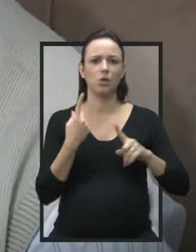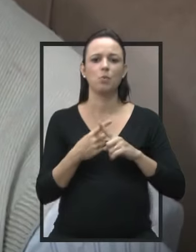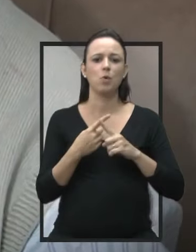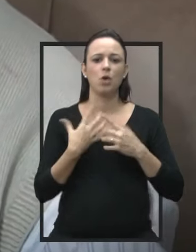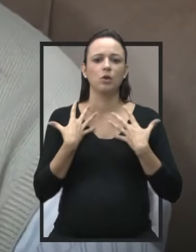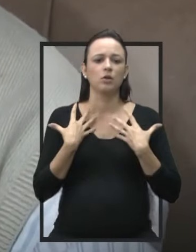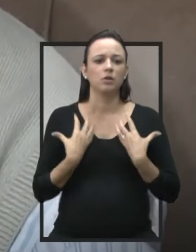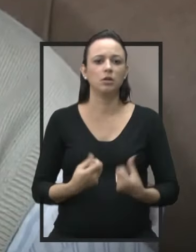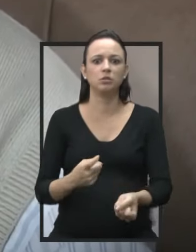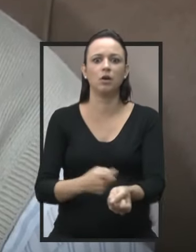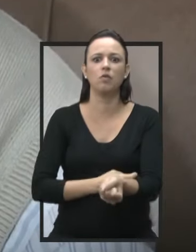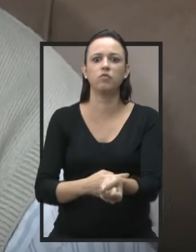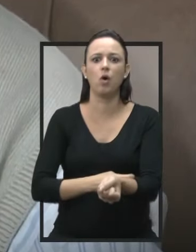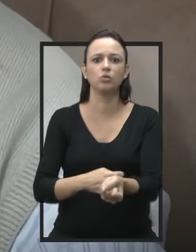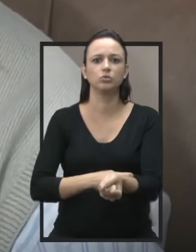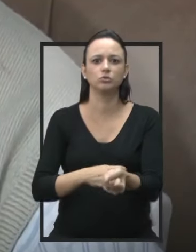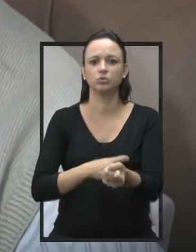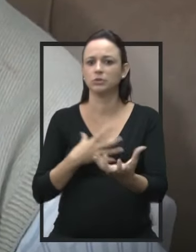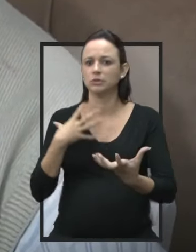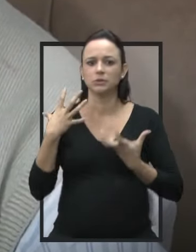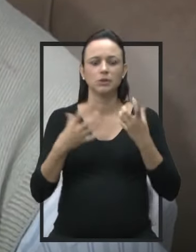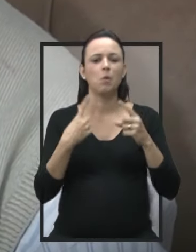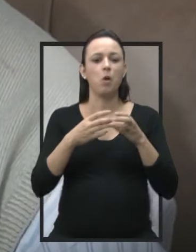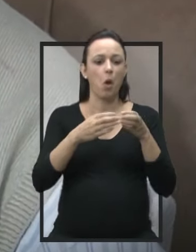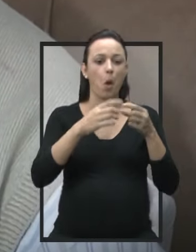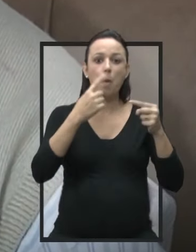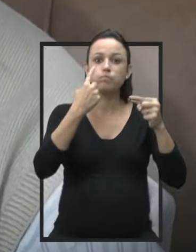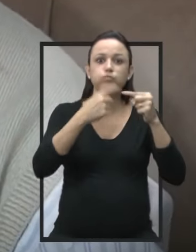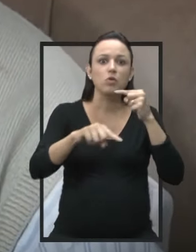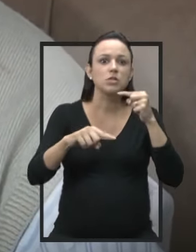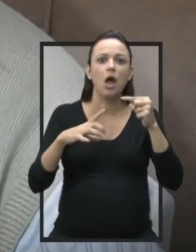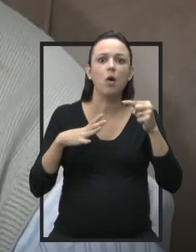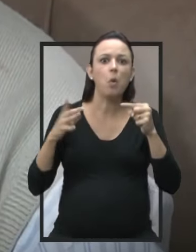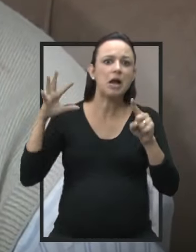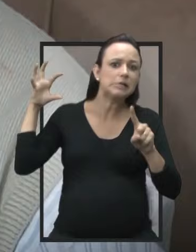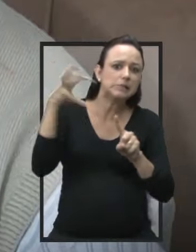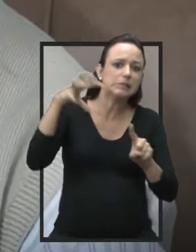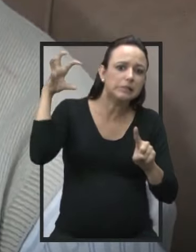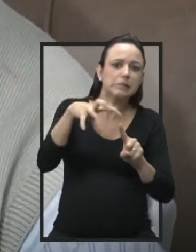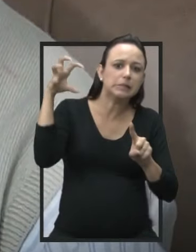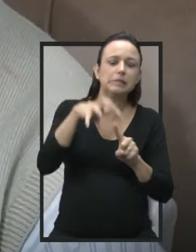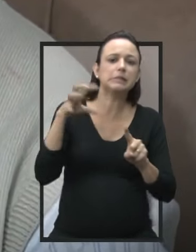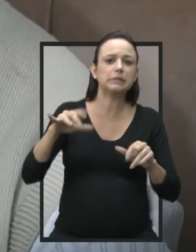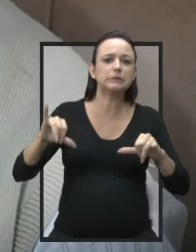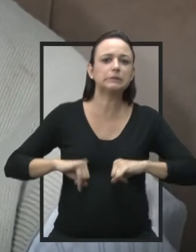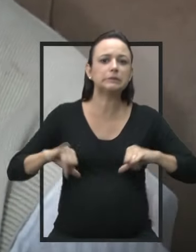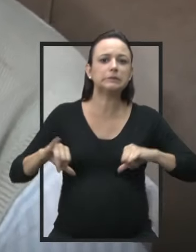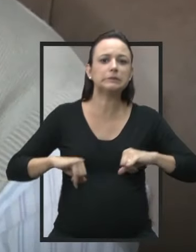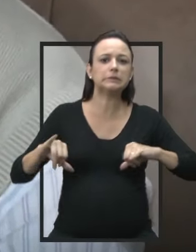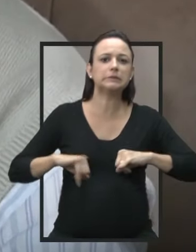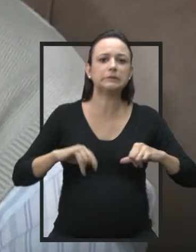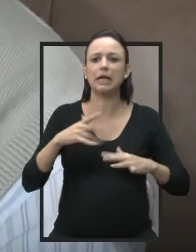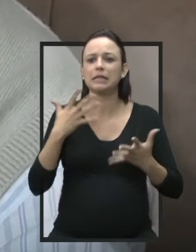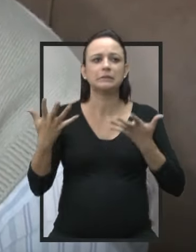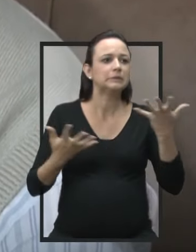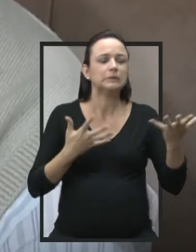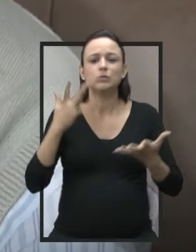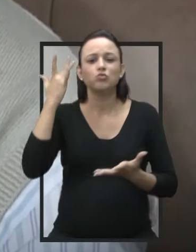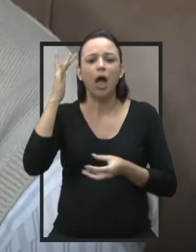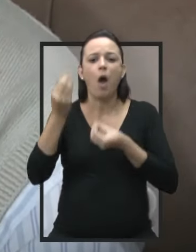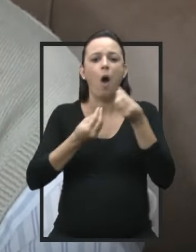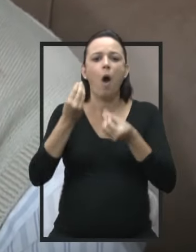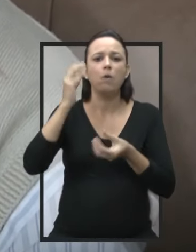um esgotamento nervoso em razão da oposição violenta que ele estava sofrendo, e ele não achava